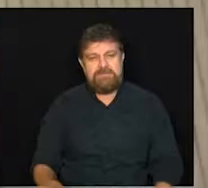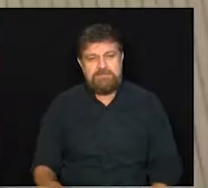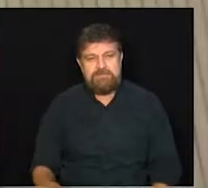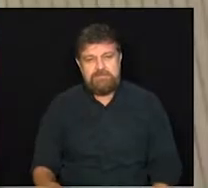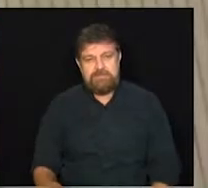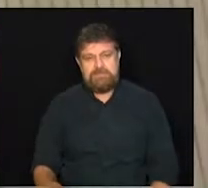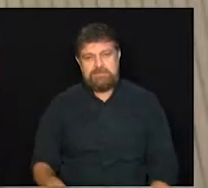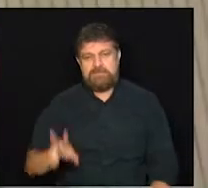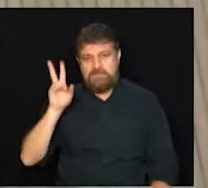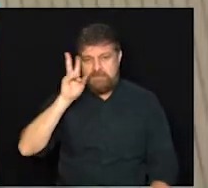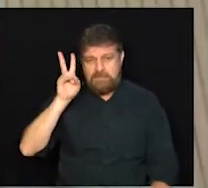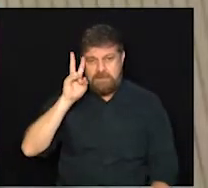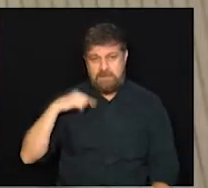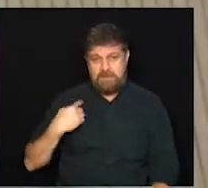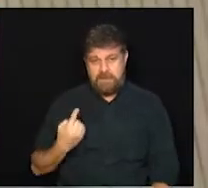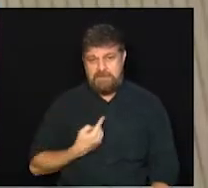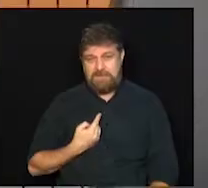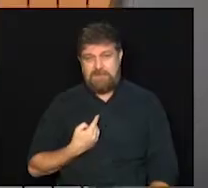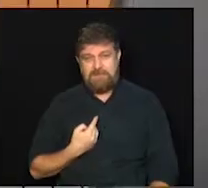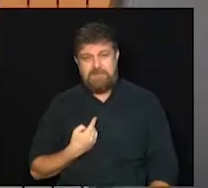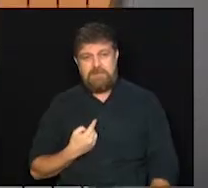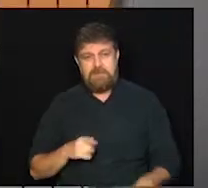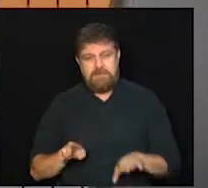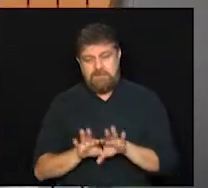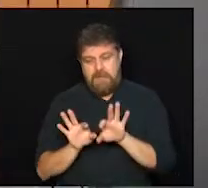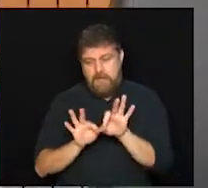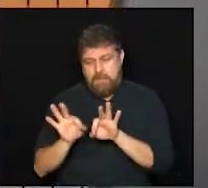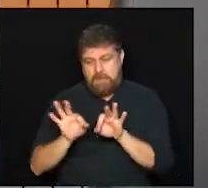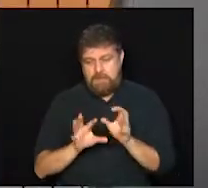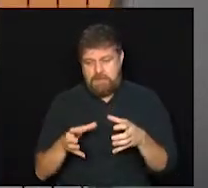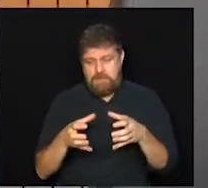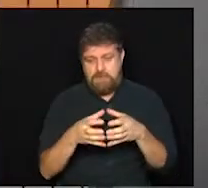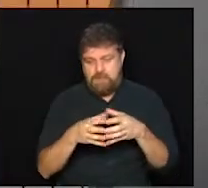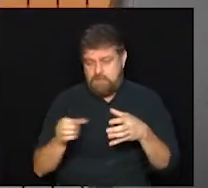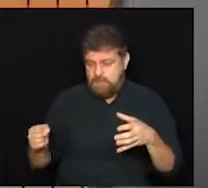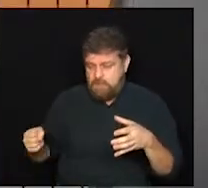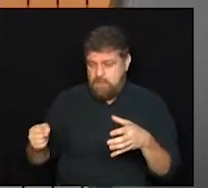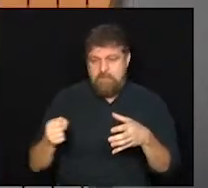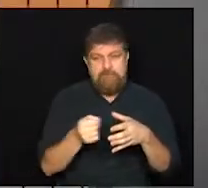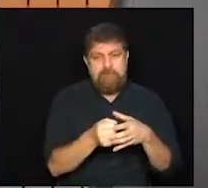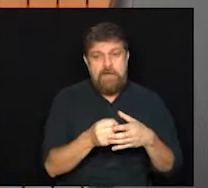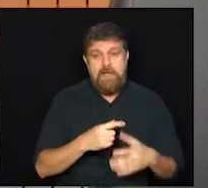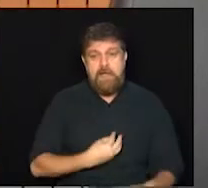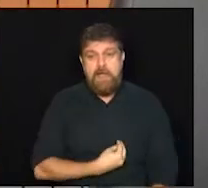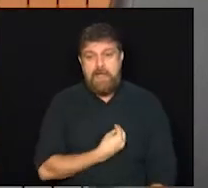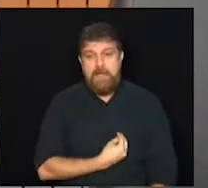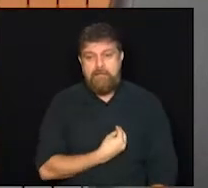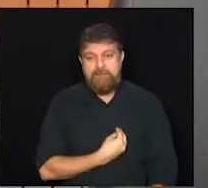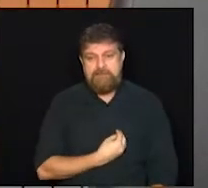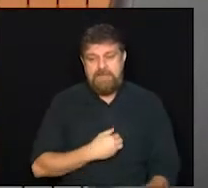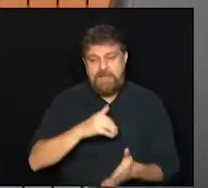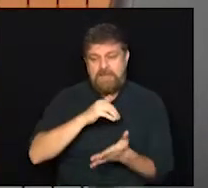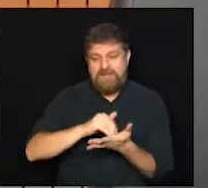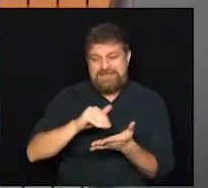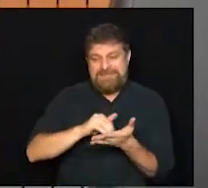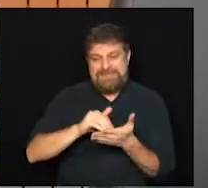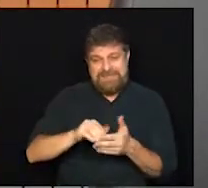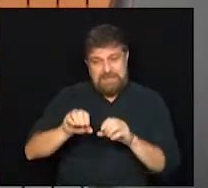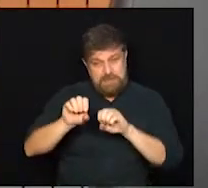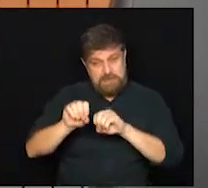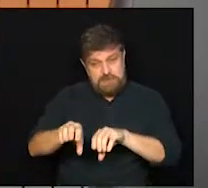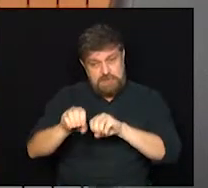Só para lembrar, nós estamos programando também a vinda na comissão do professor José Jorge Tadeu, quer dizer, o representante